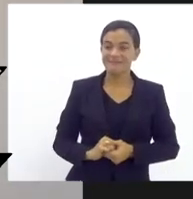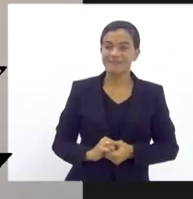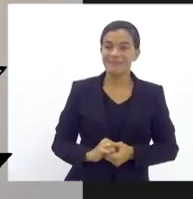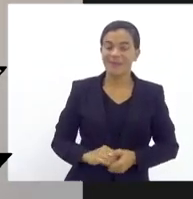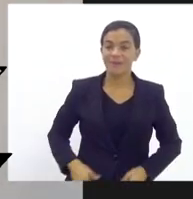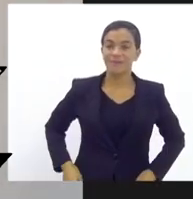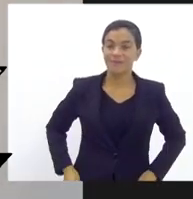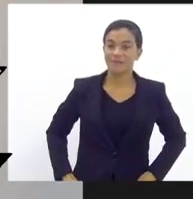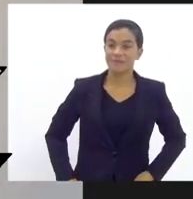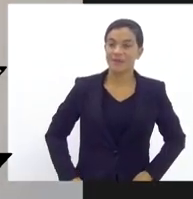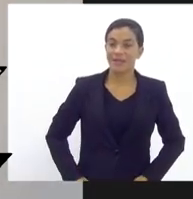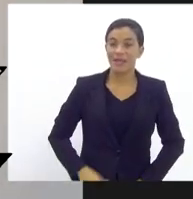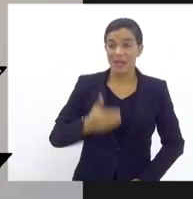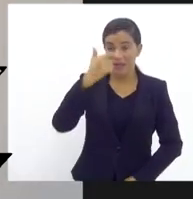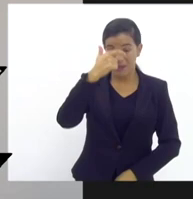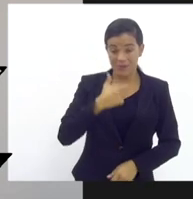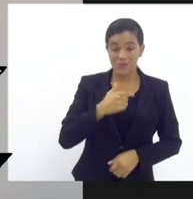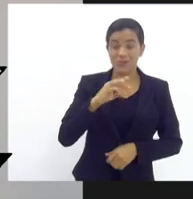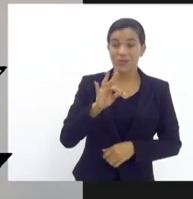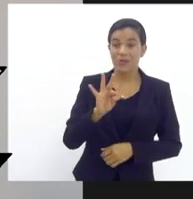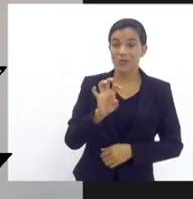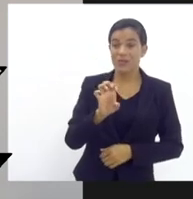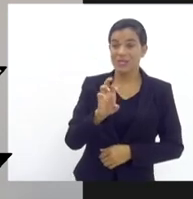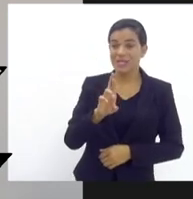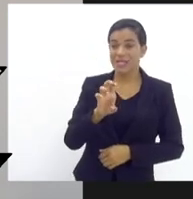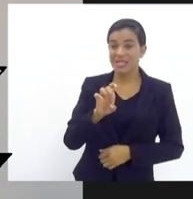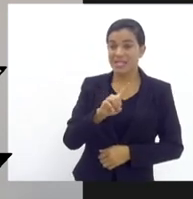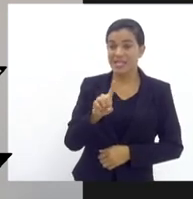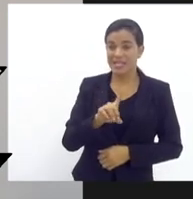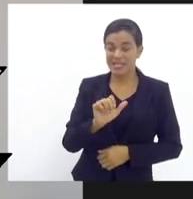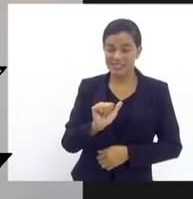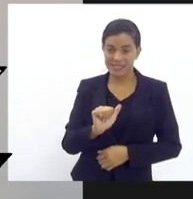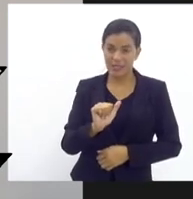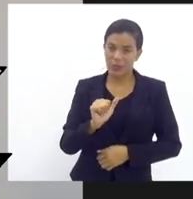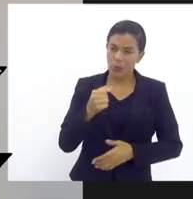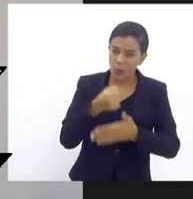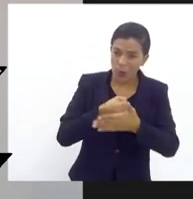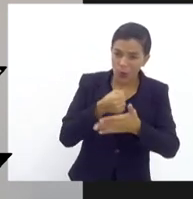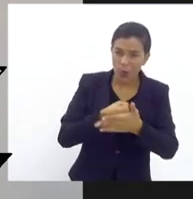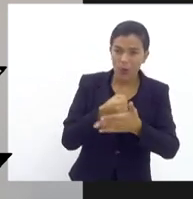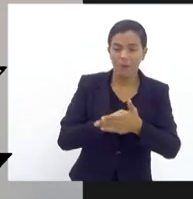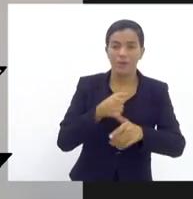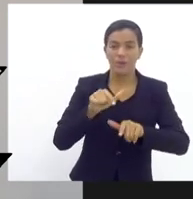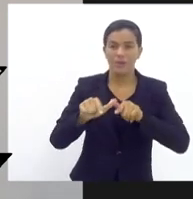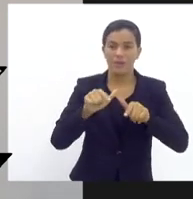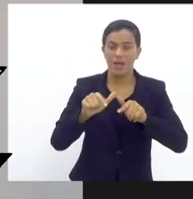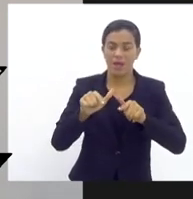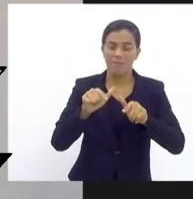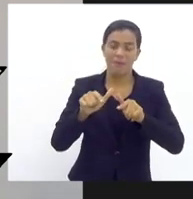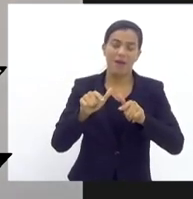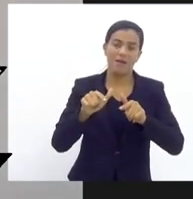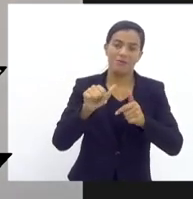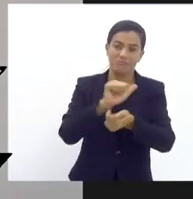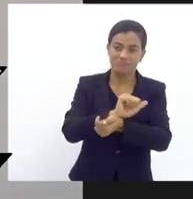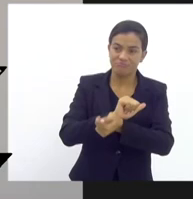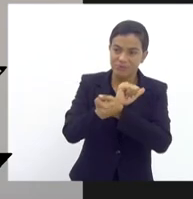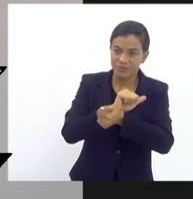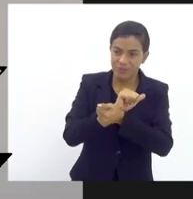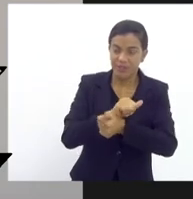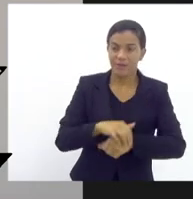eu sou Teresa né da coordenação do com batata mais escravo tô substituindo a Andréia que é a coordenadora oficial né